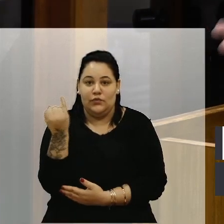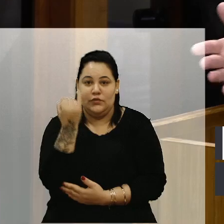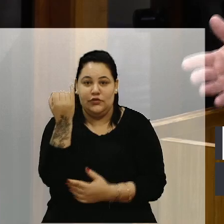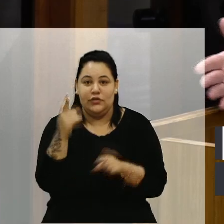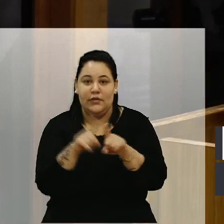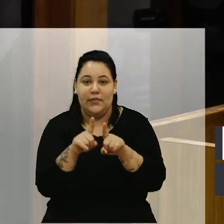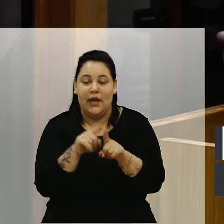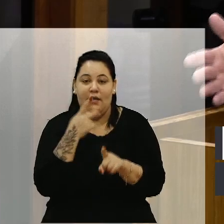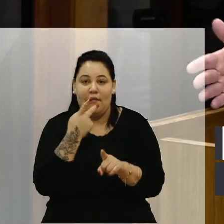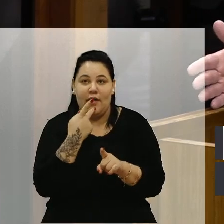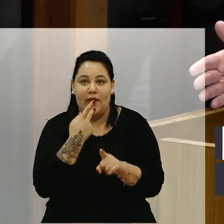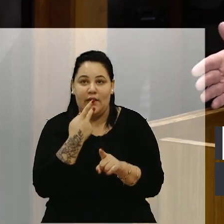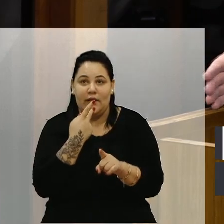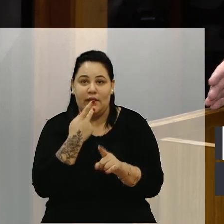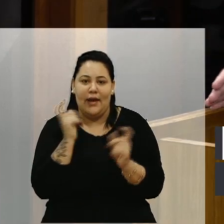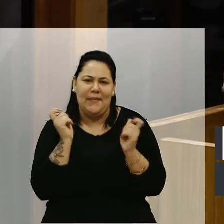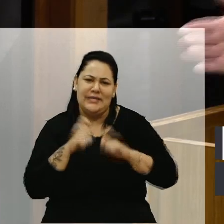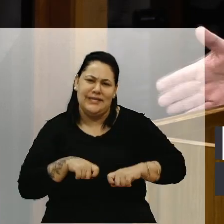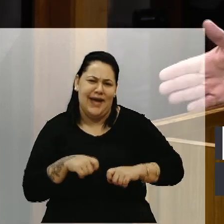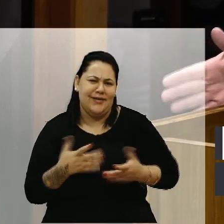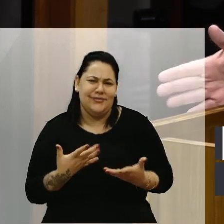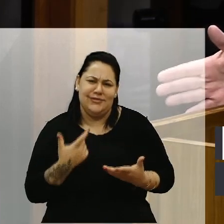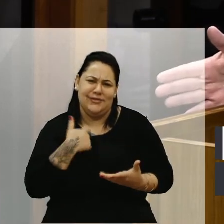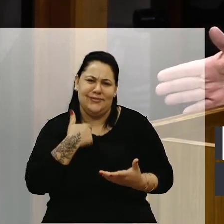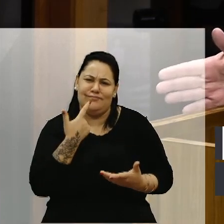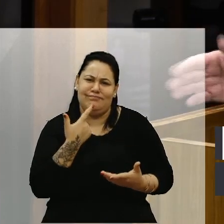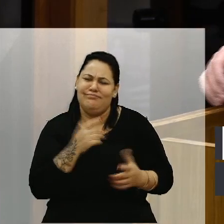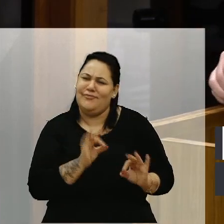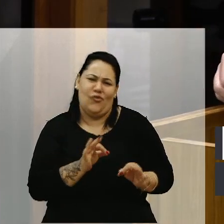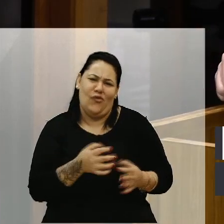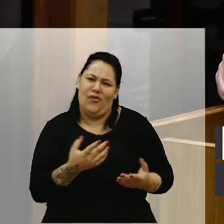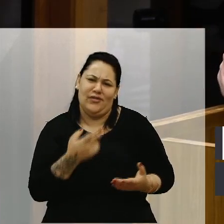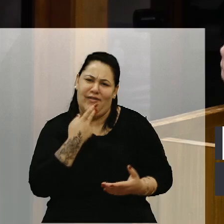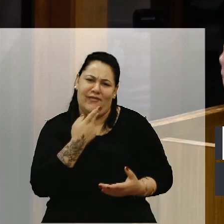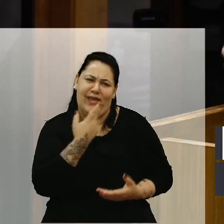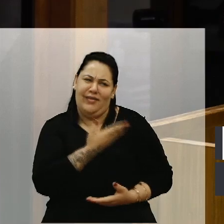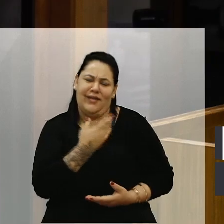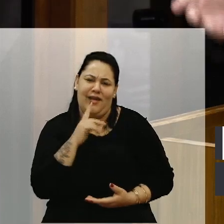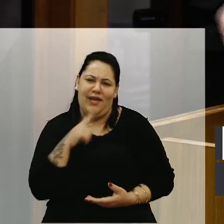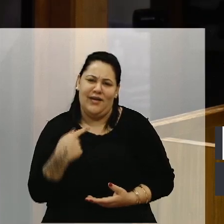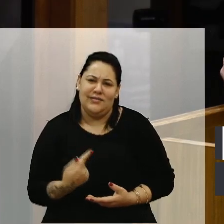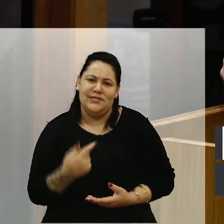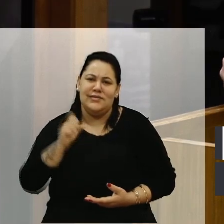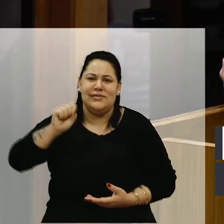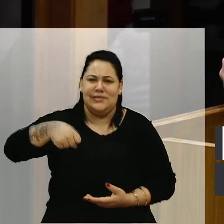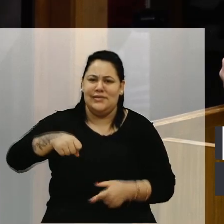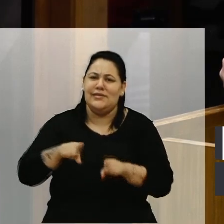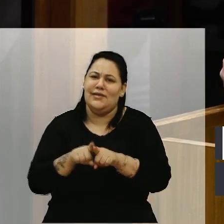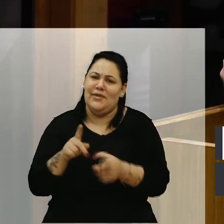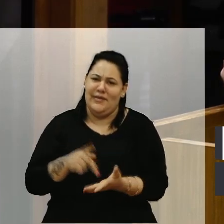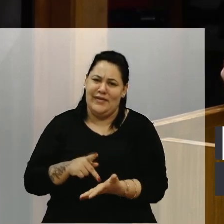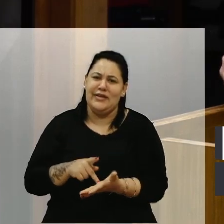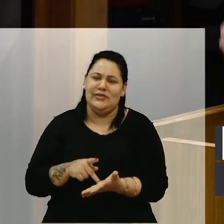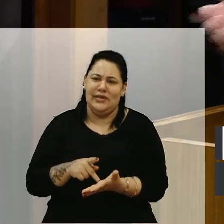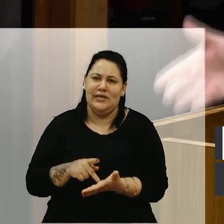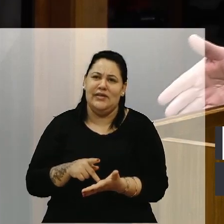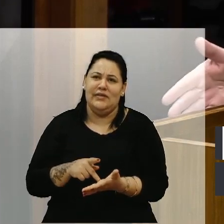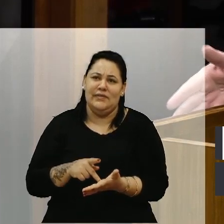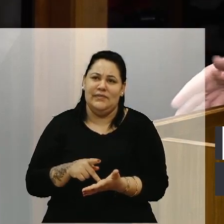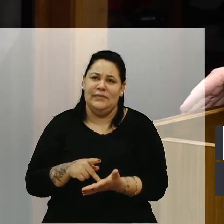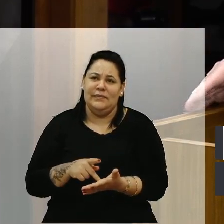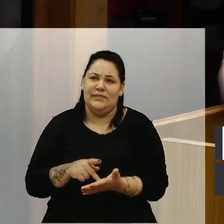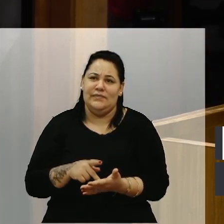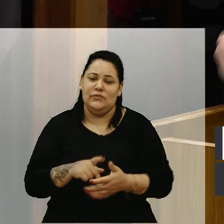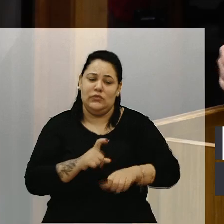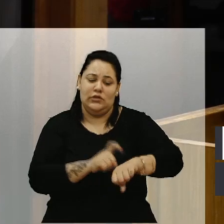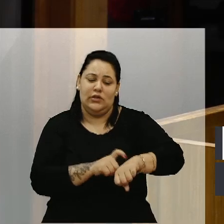em competência, eu acho que tem a ver, não concordo com essa fala, né, e sim com a questão do